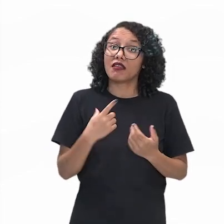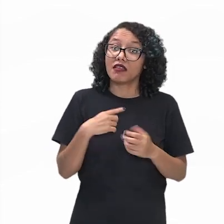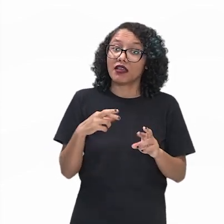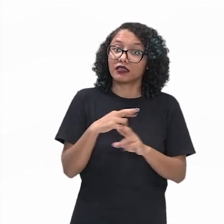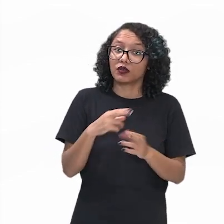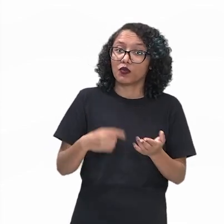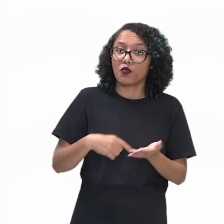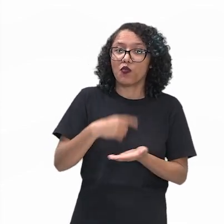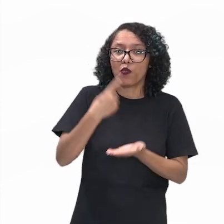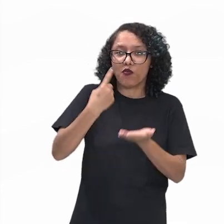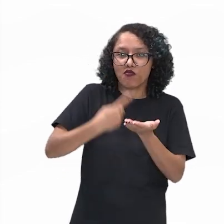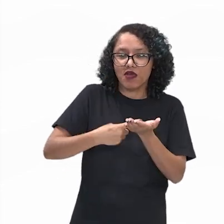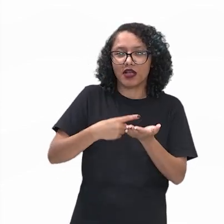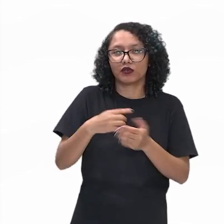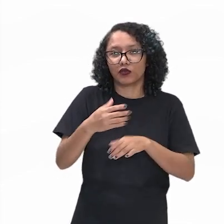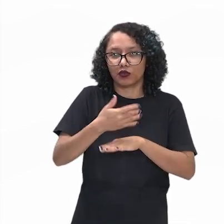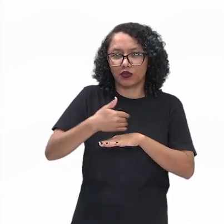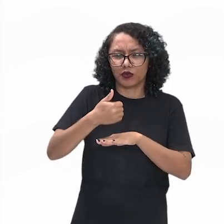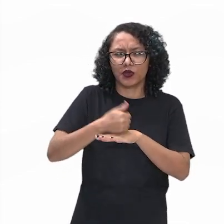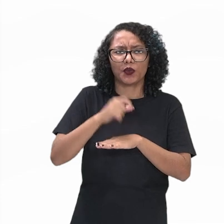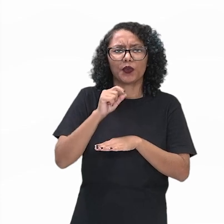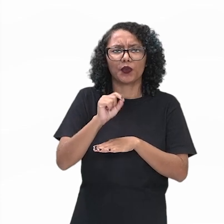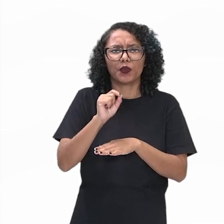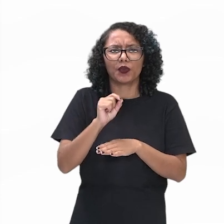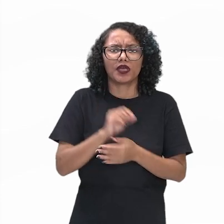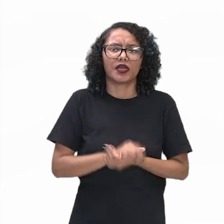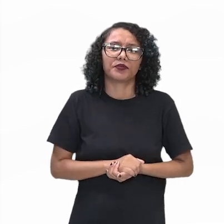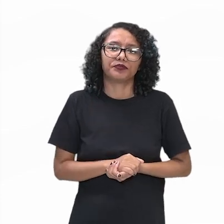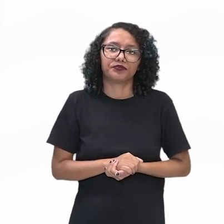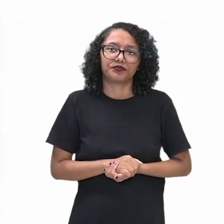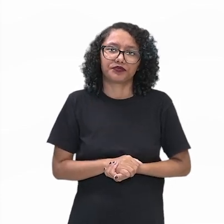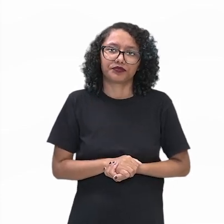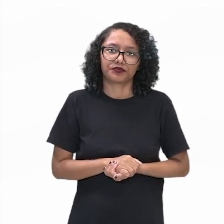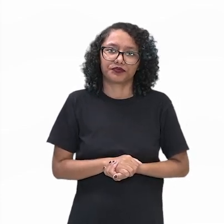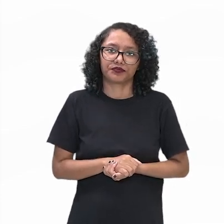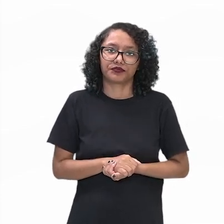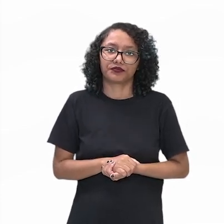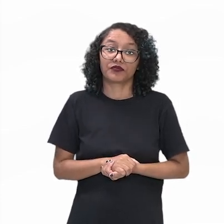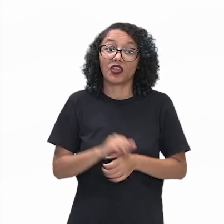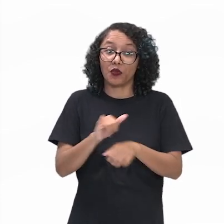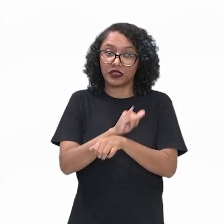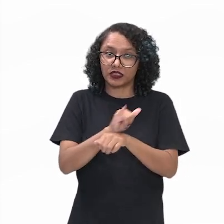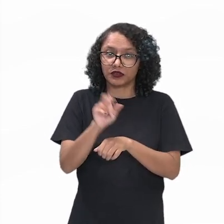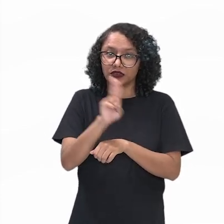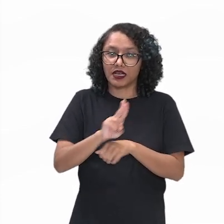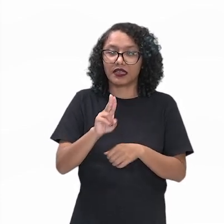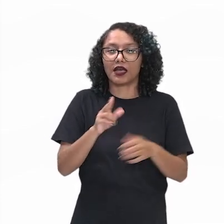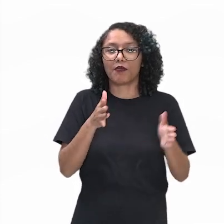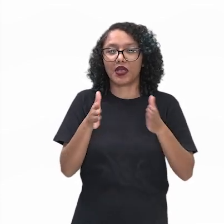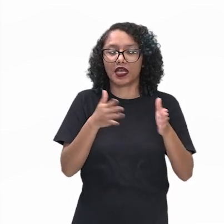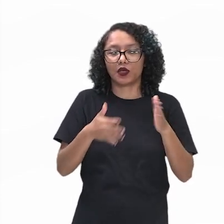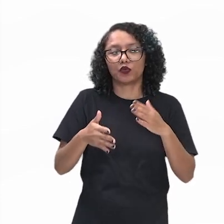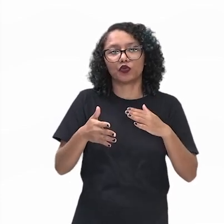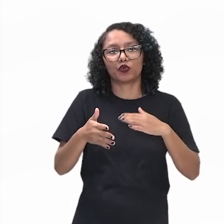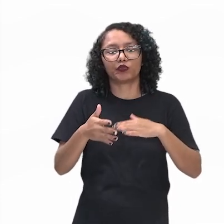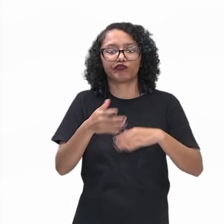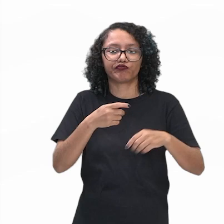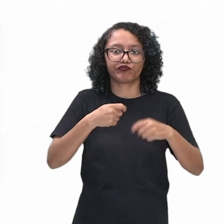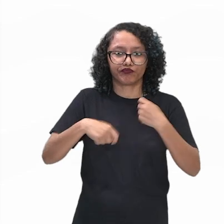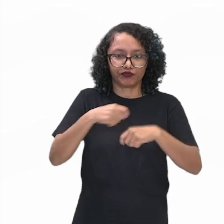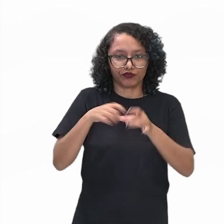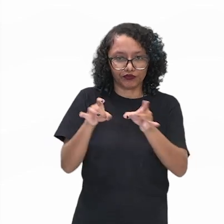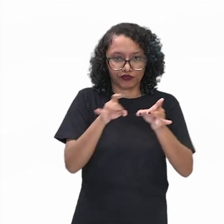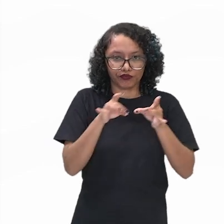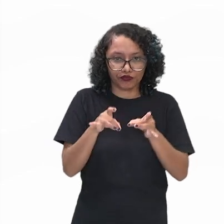O que era o pacto colonial? Era uma prática utilizada durante o mercantilismo, que era a política econômica adotada